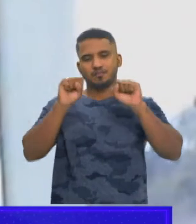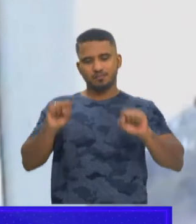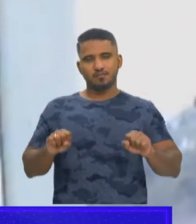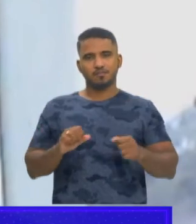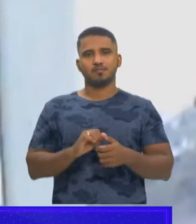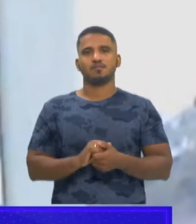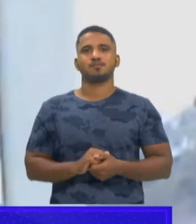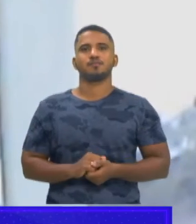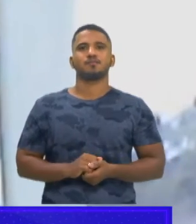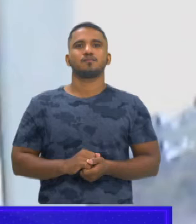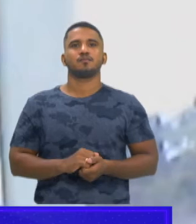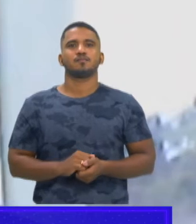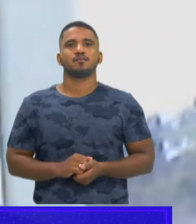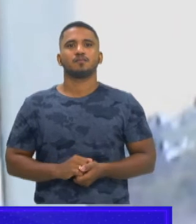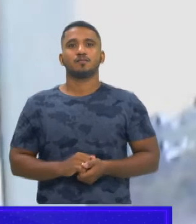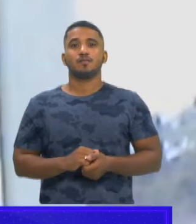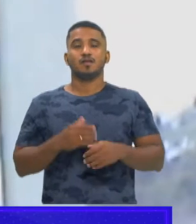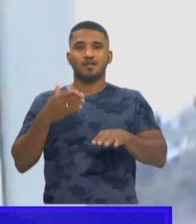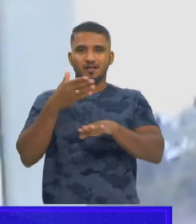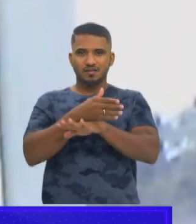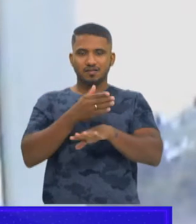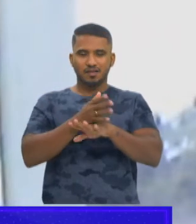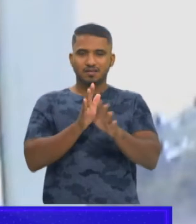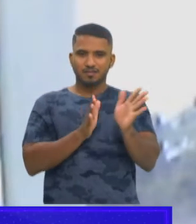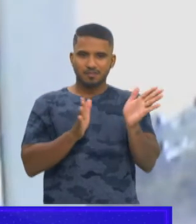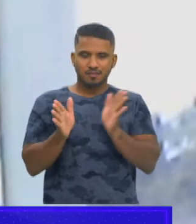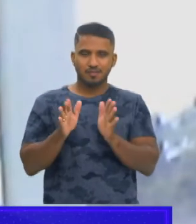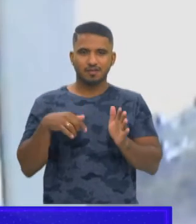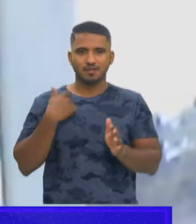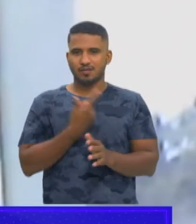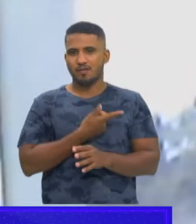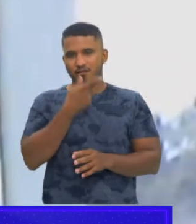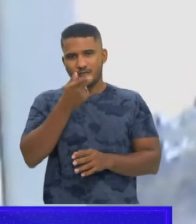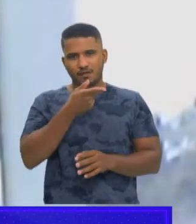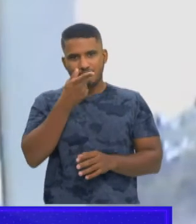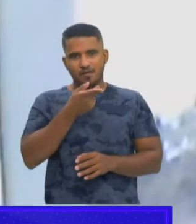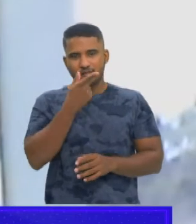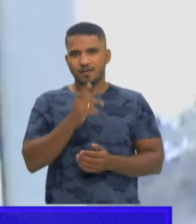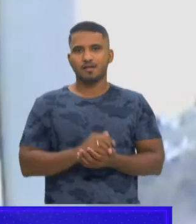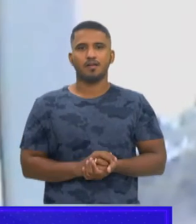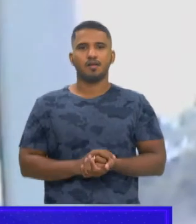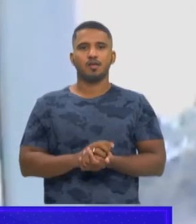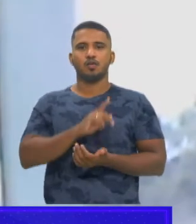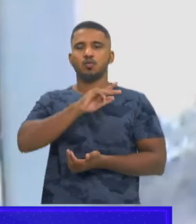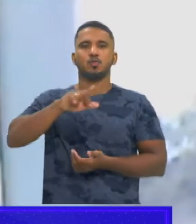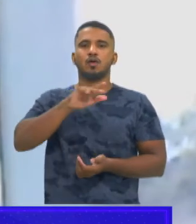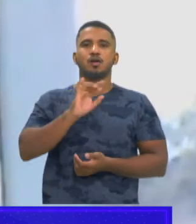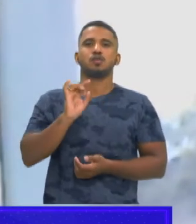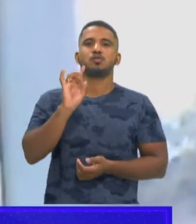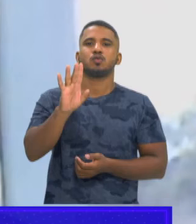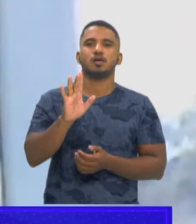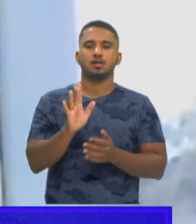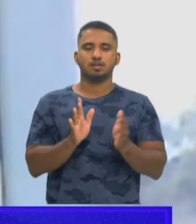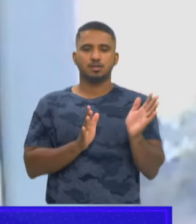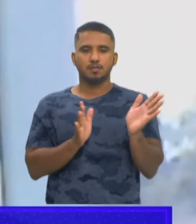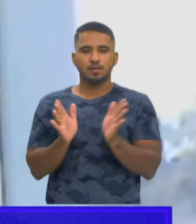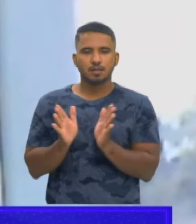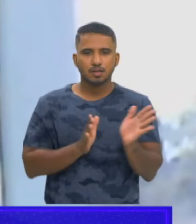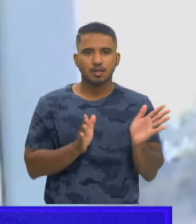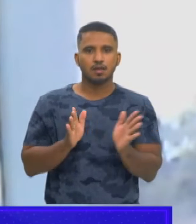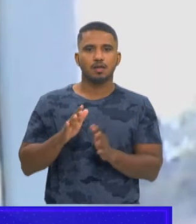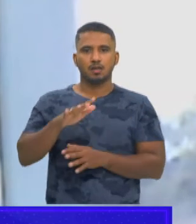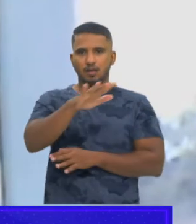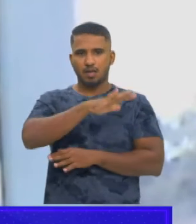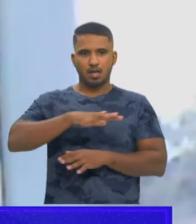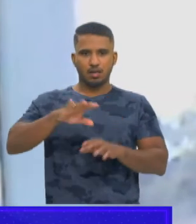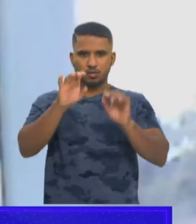inclusive, desenvolve o programa, certo? O acesso, a acessibilidade que a gente tanto fala, não se